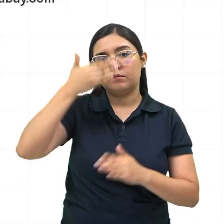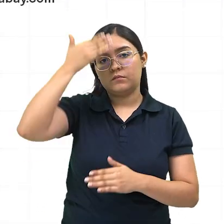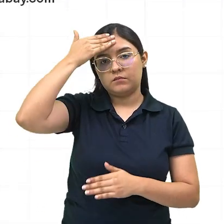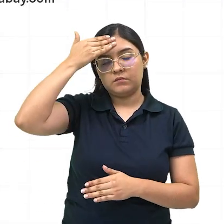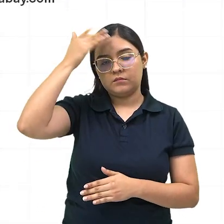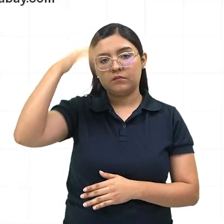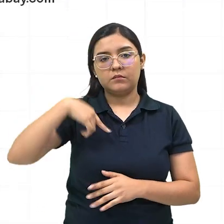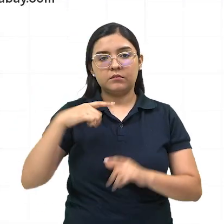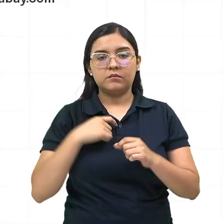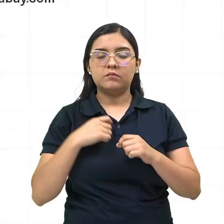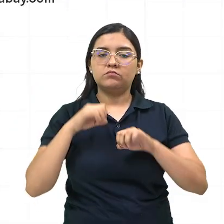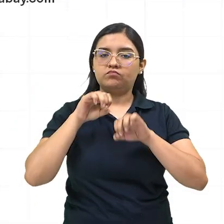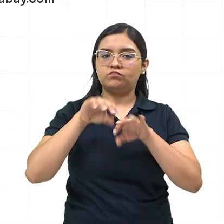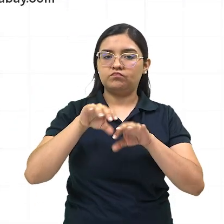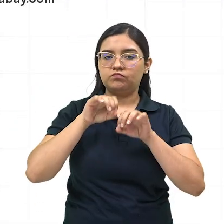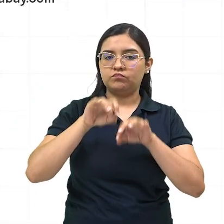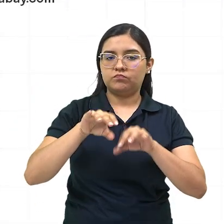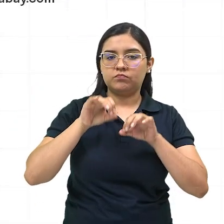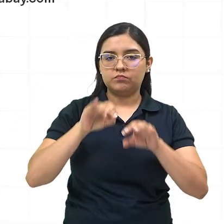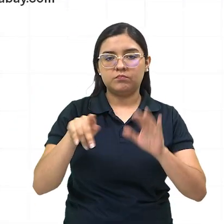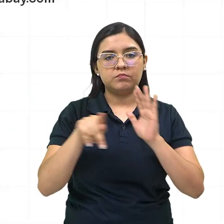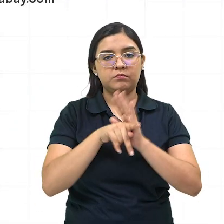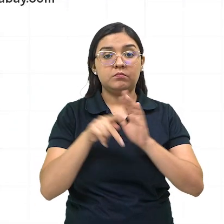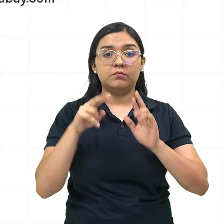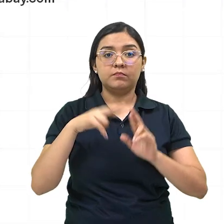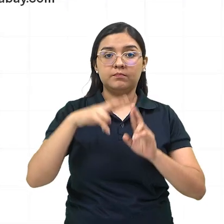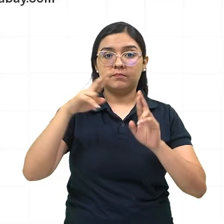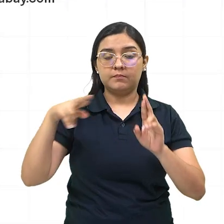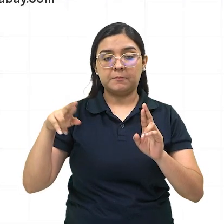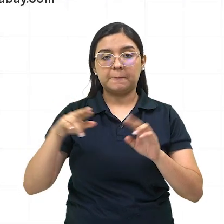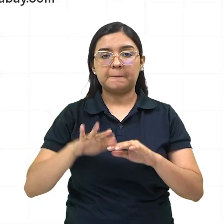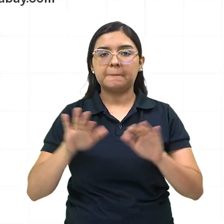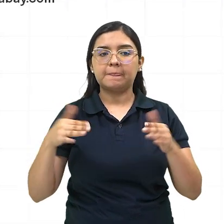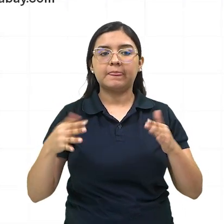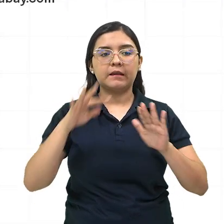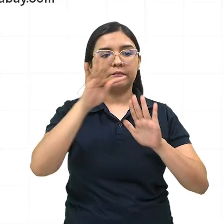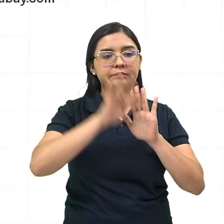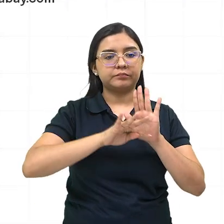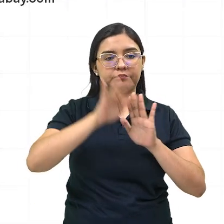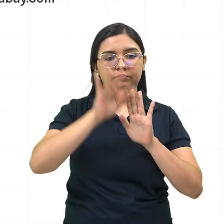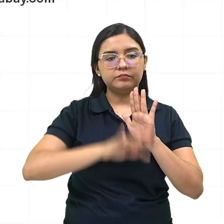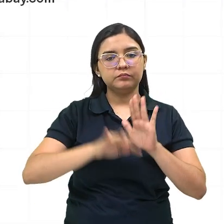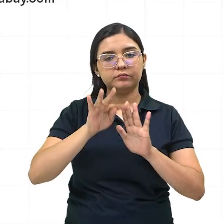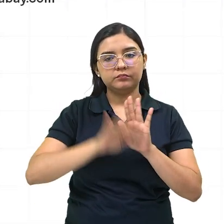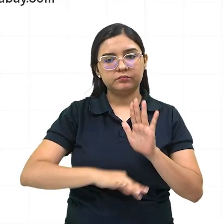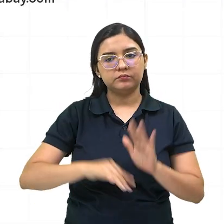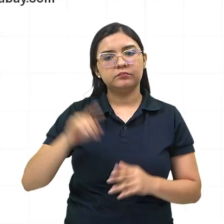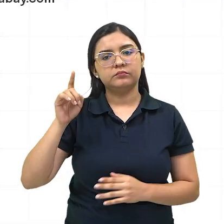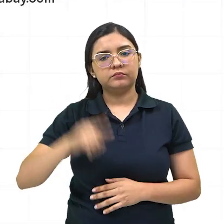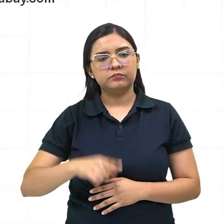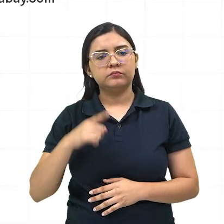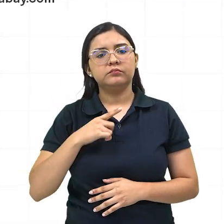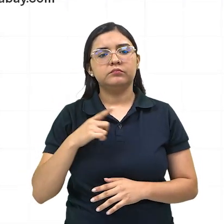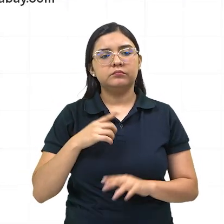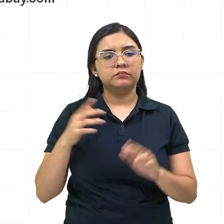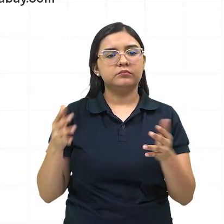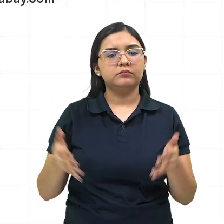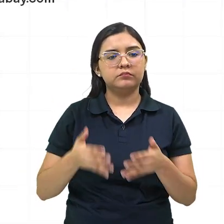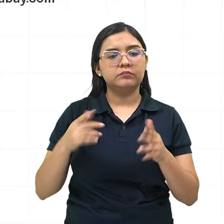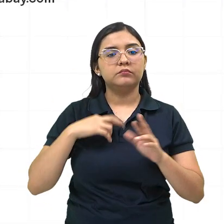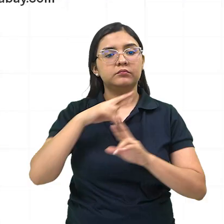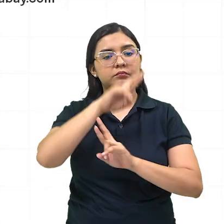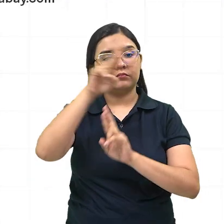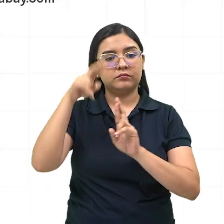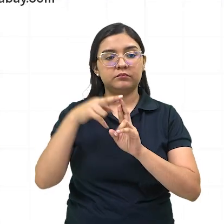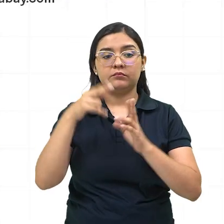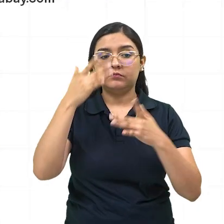usadas para transmitir as doutrinas e ensinamentos religiosos. Esses textos são considerados inspirados, né, são referências